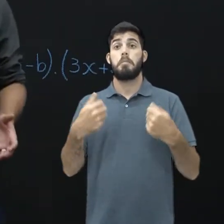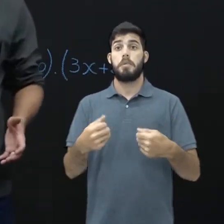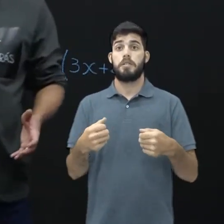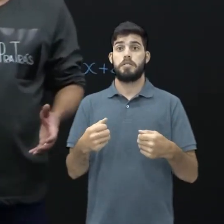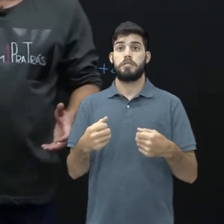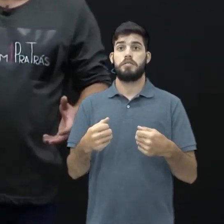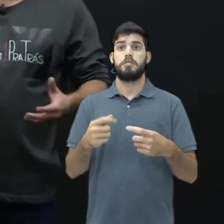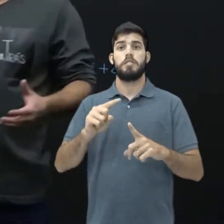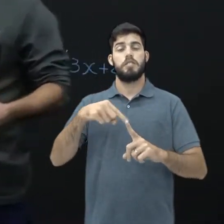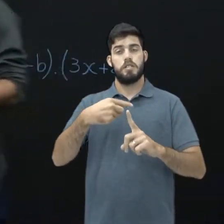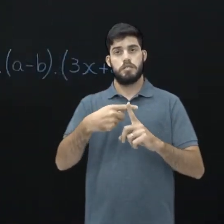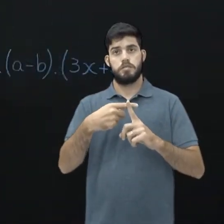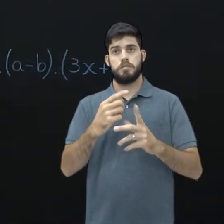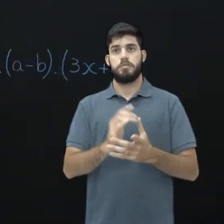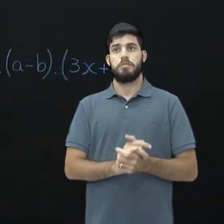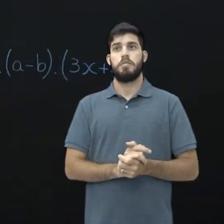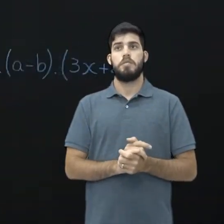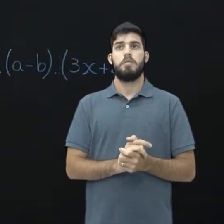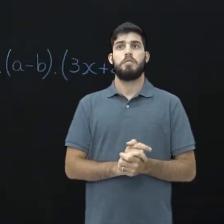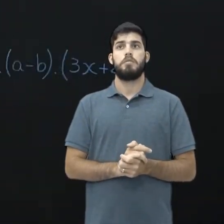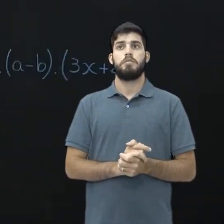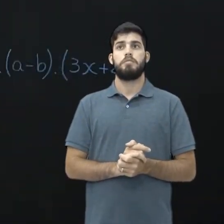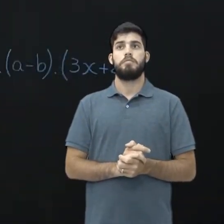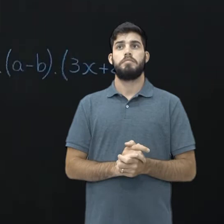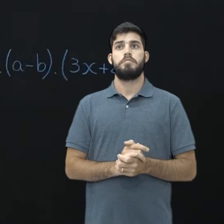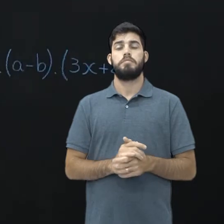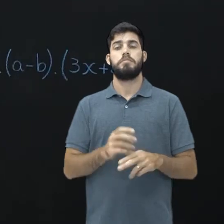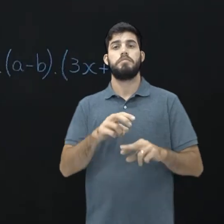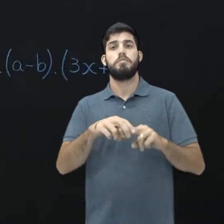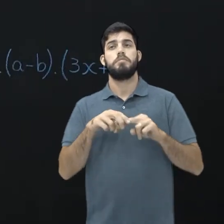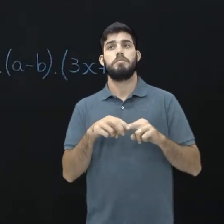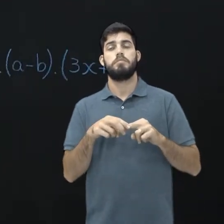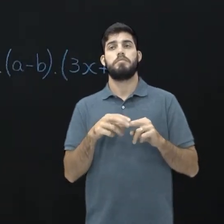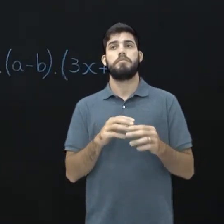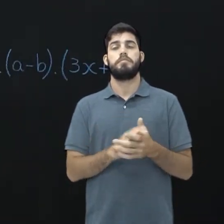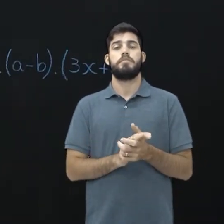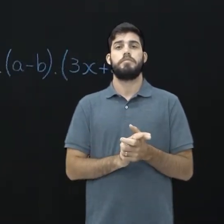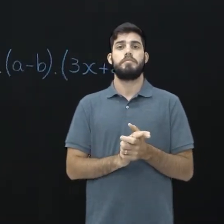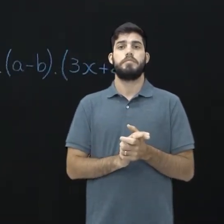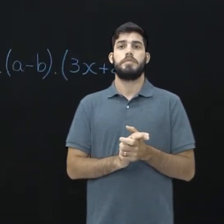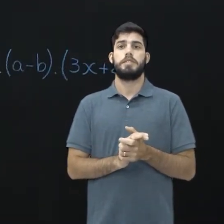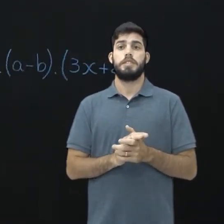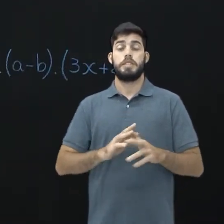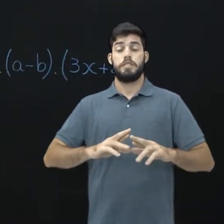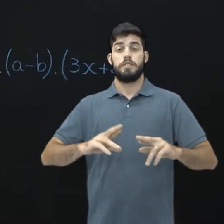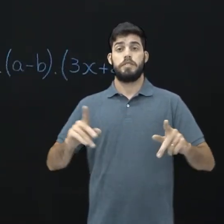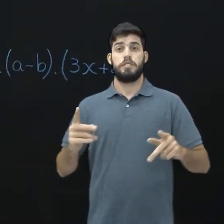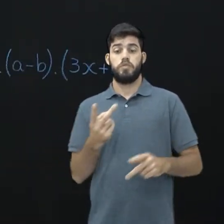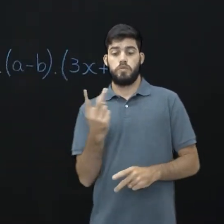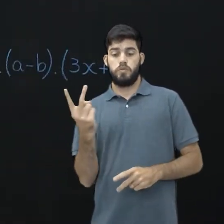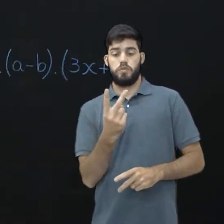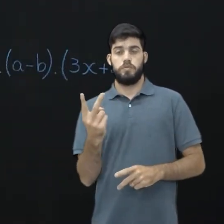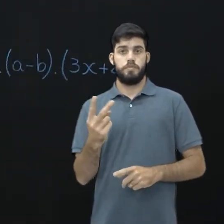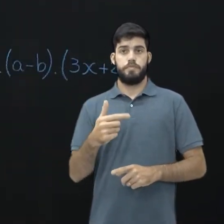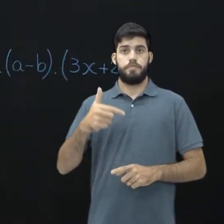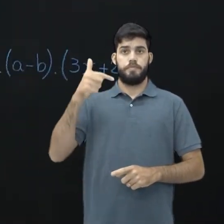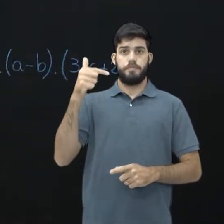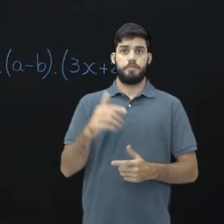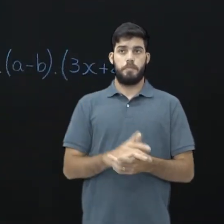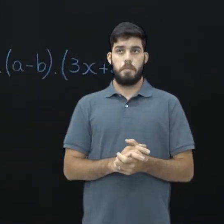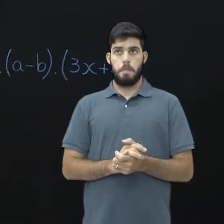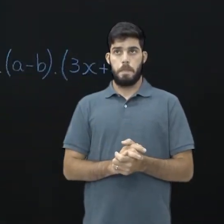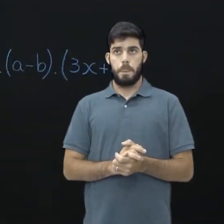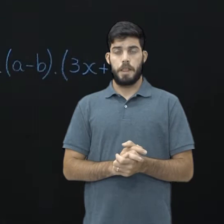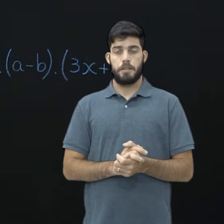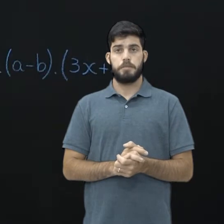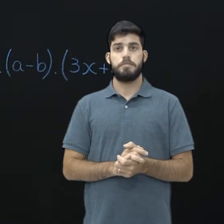em adição, tá bom? Portanto, a fatoração pela diferença de 2 quadrados, você extrai a raiz quadrada de